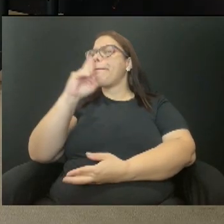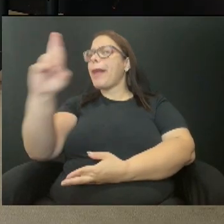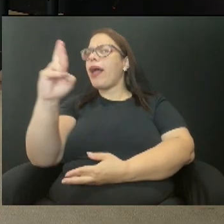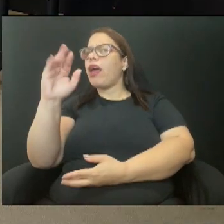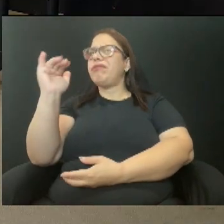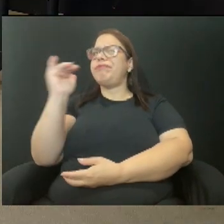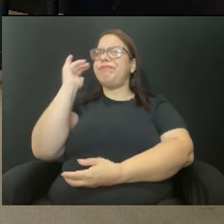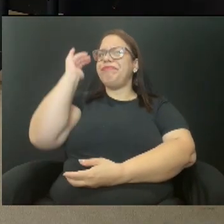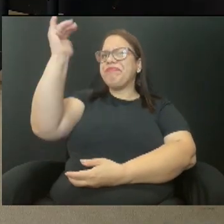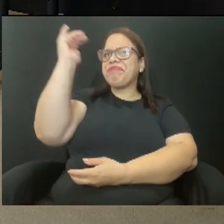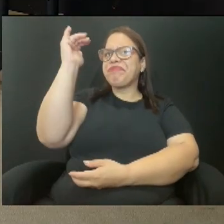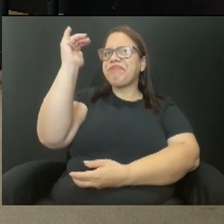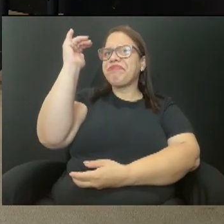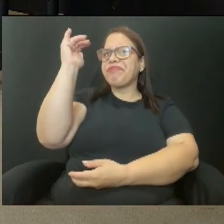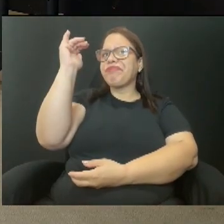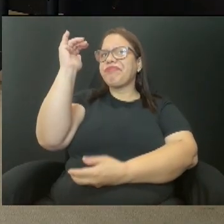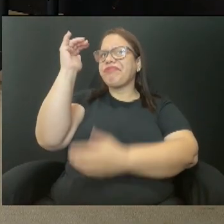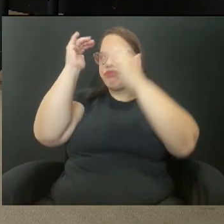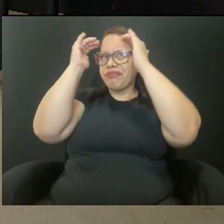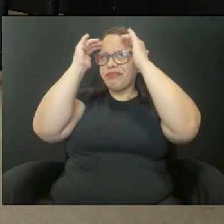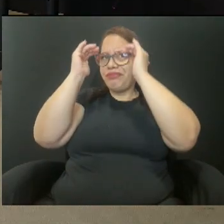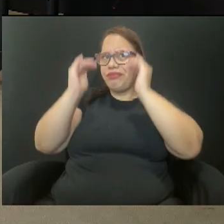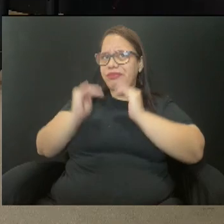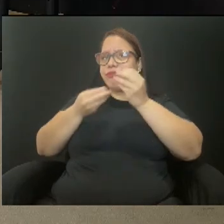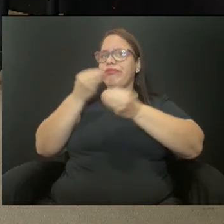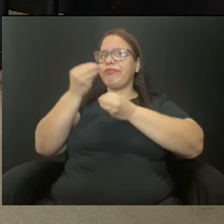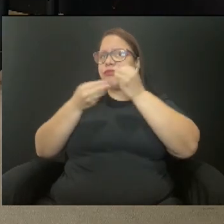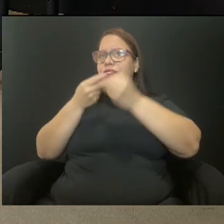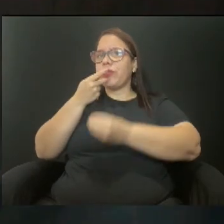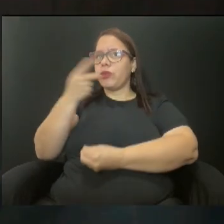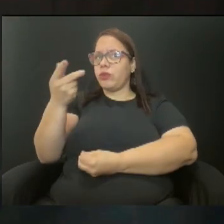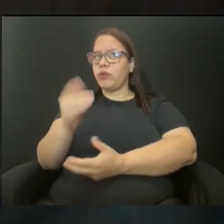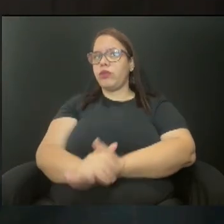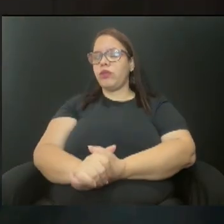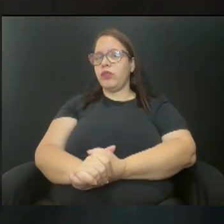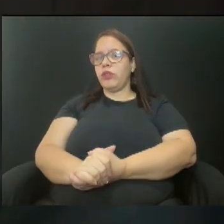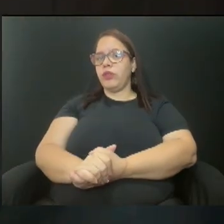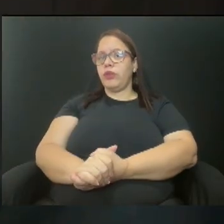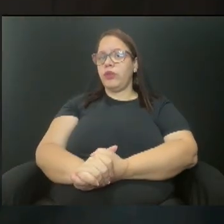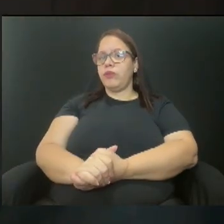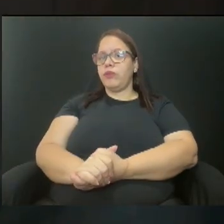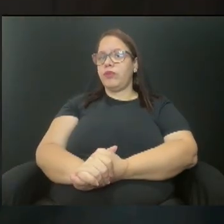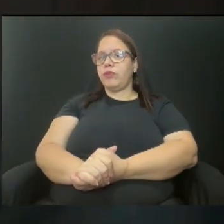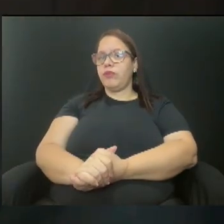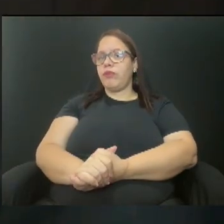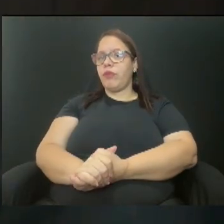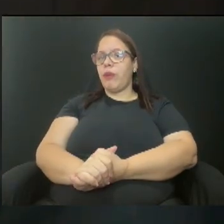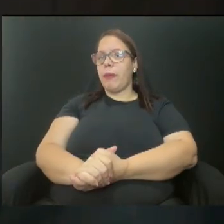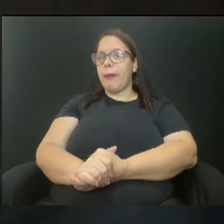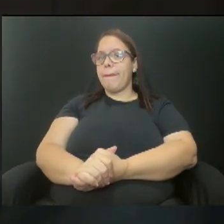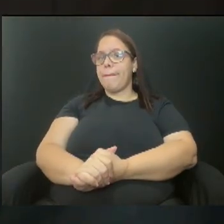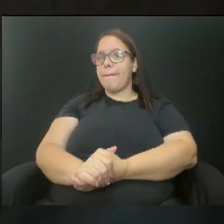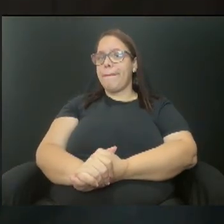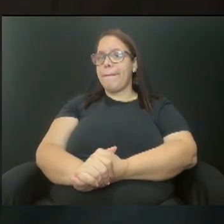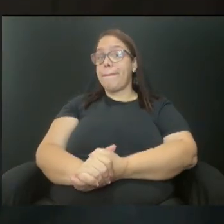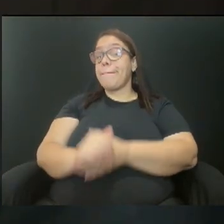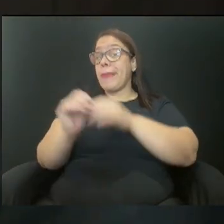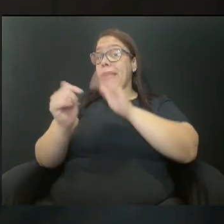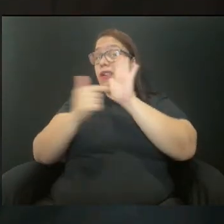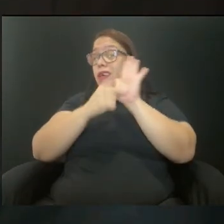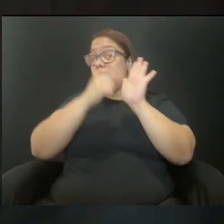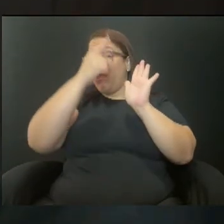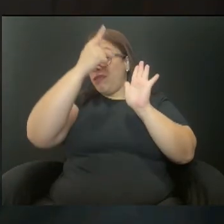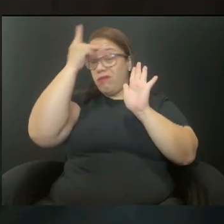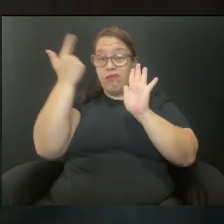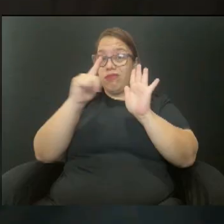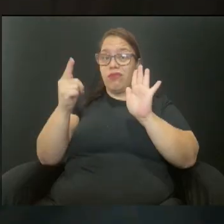essa submissão, como você coloca, é algo que mostra que a pessoa ela não tem